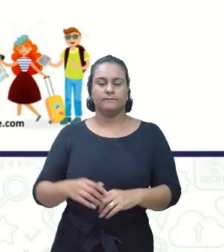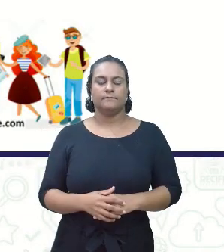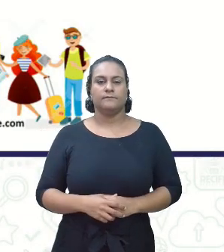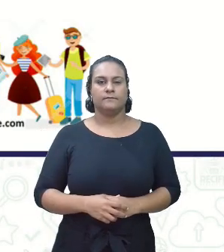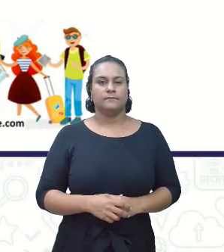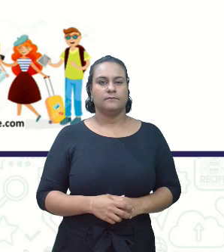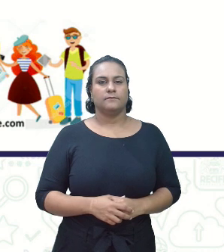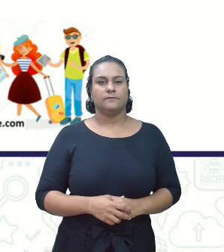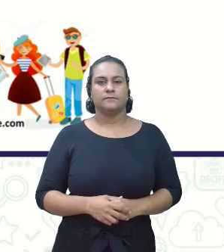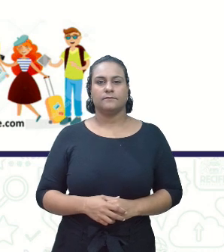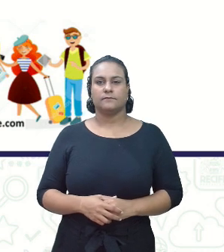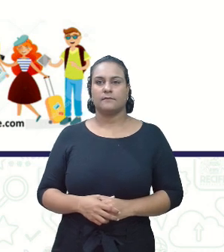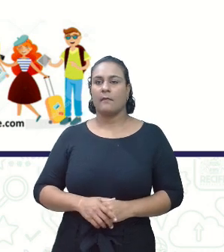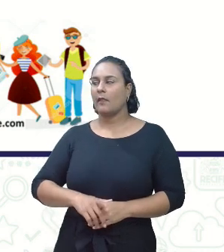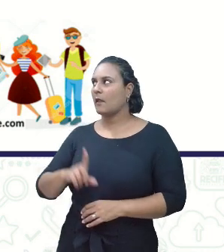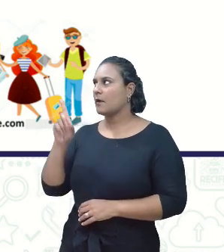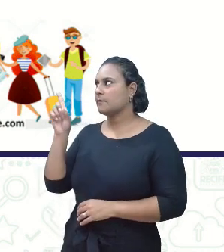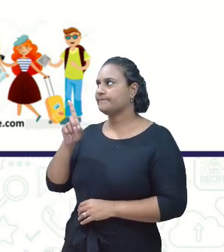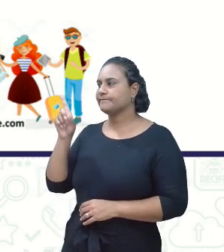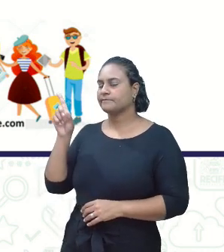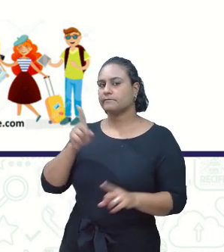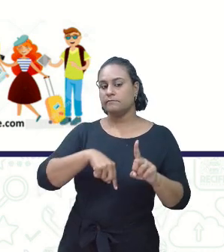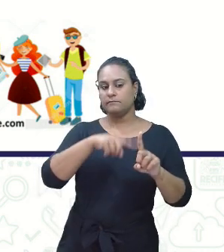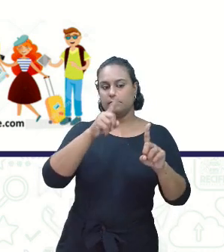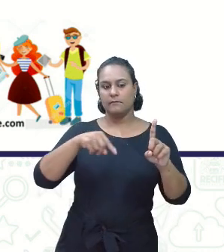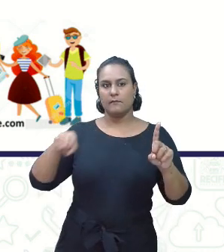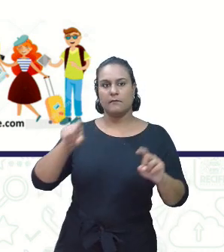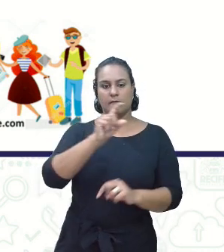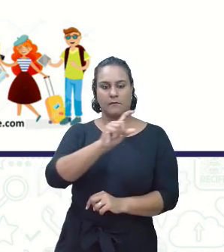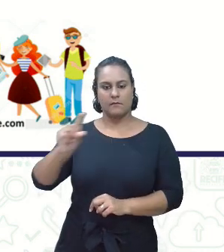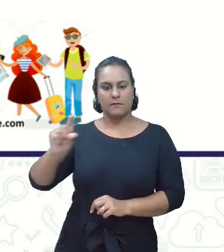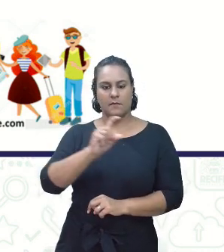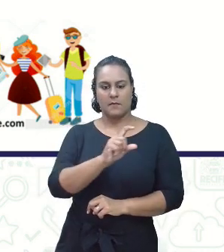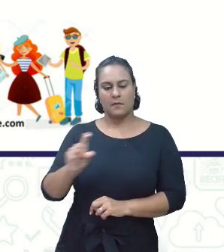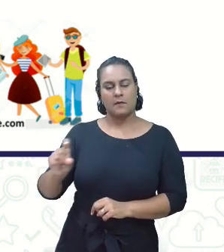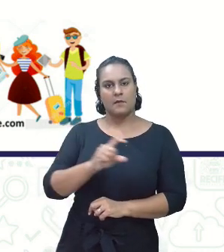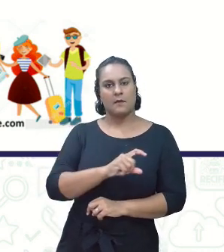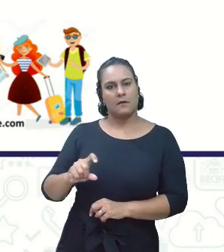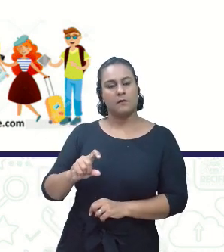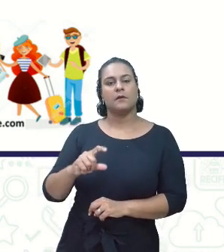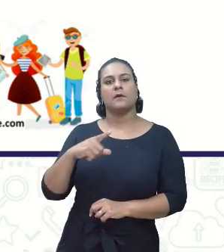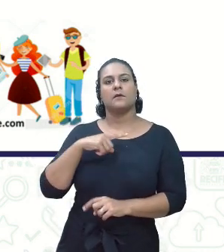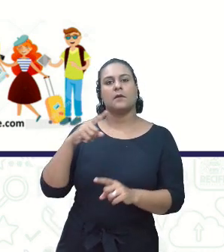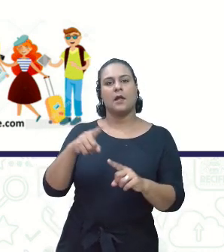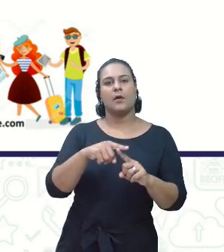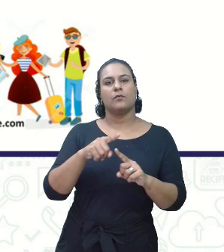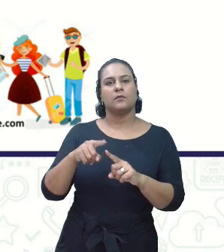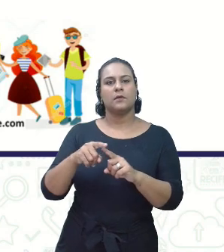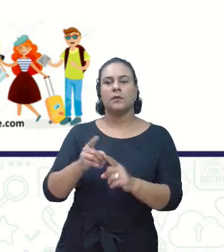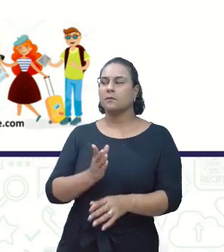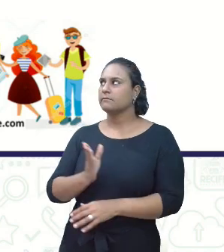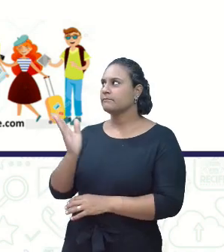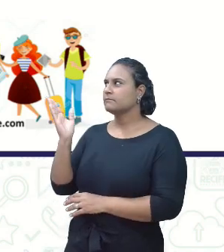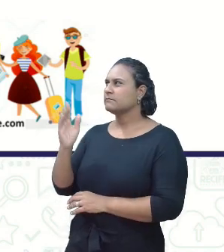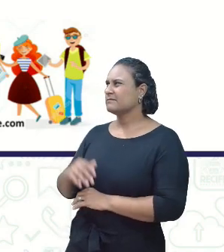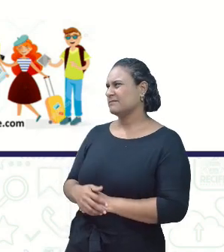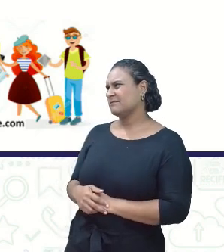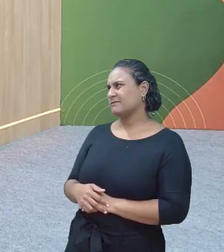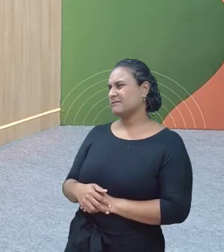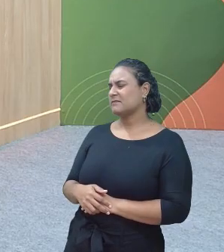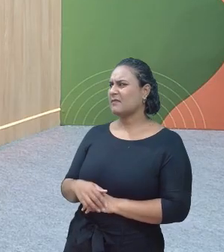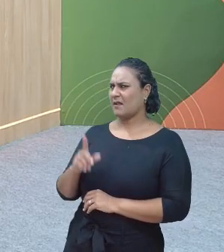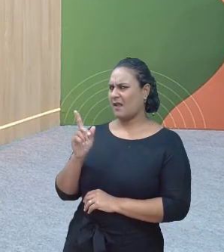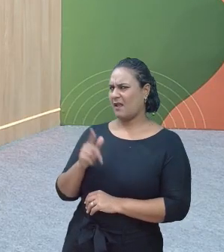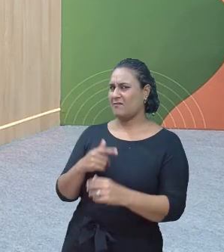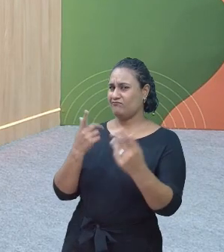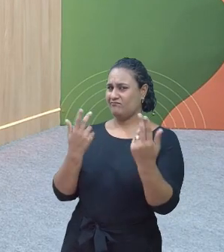No gráfico das barras horizontais, a gente tem esse tipo de Configuração. Mas peraí, Briane, é a